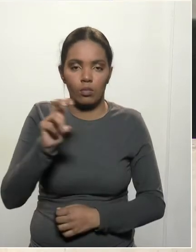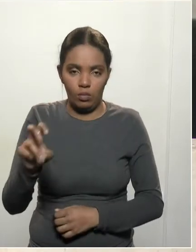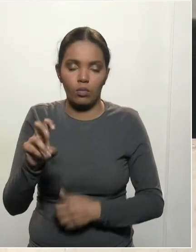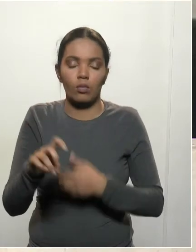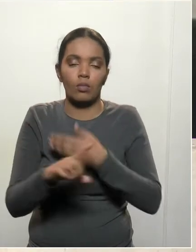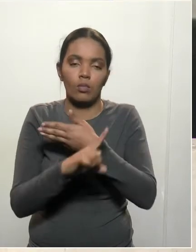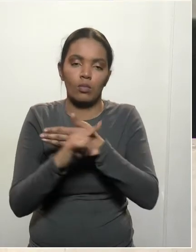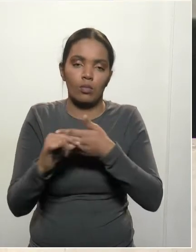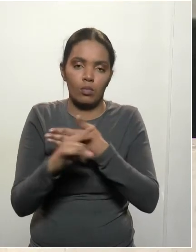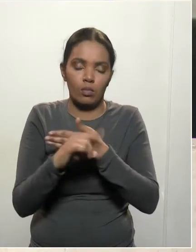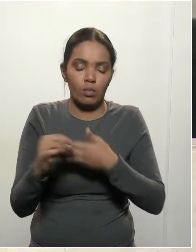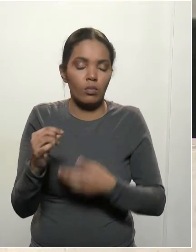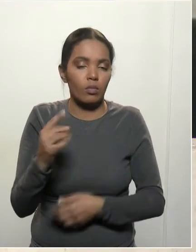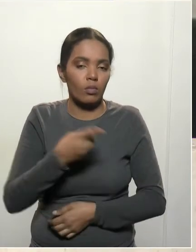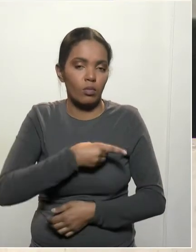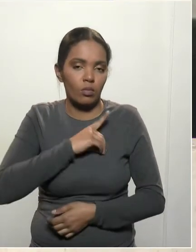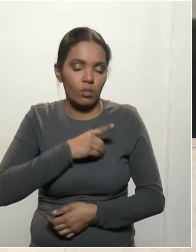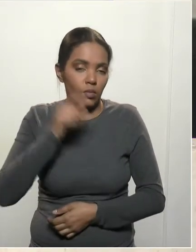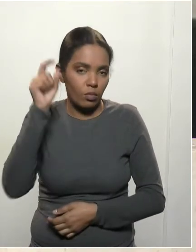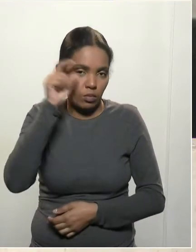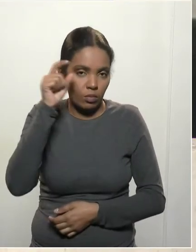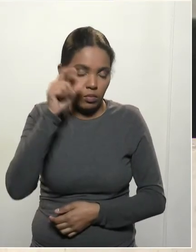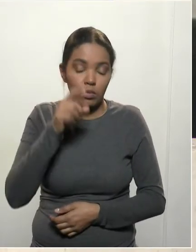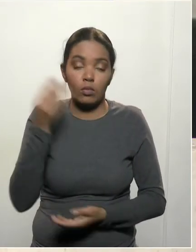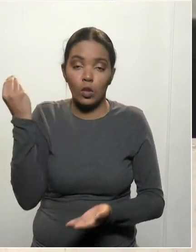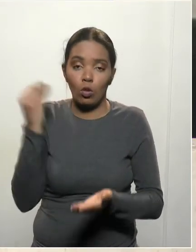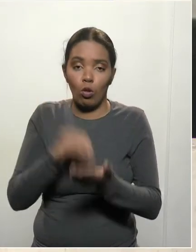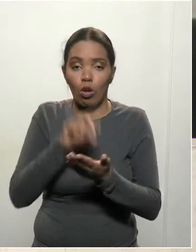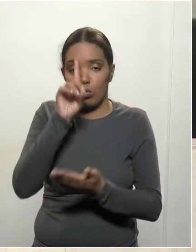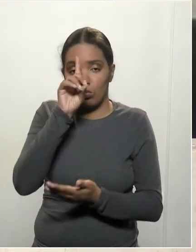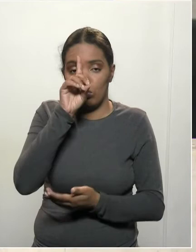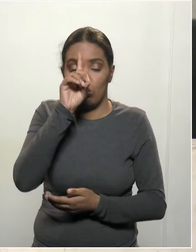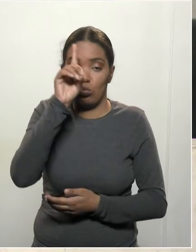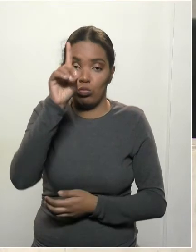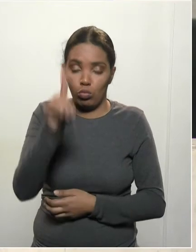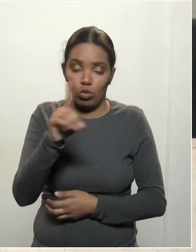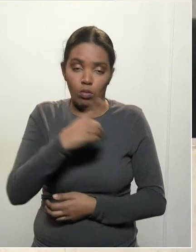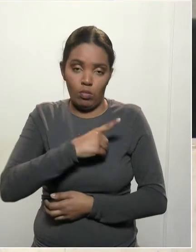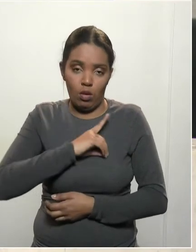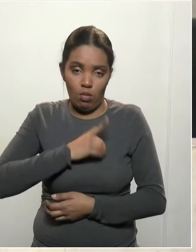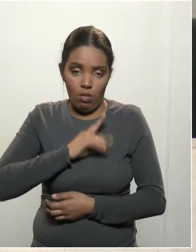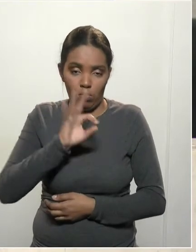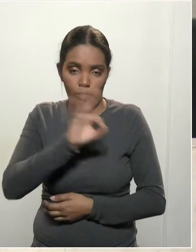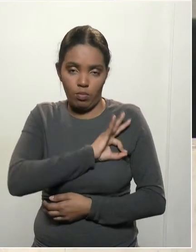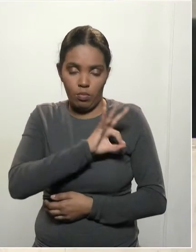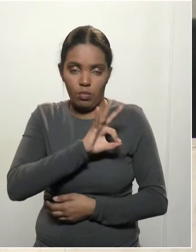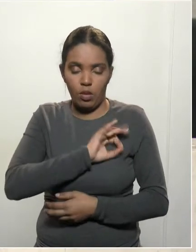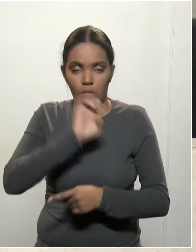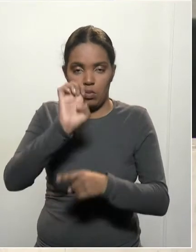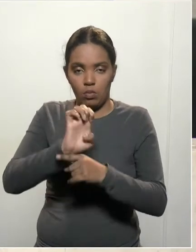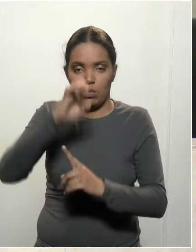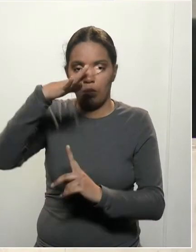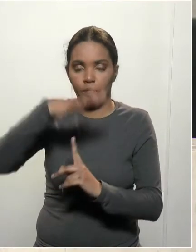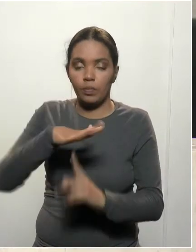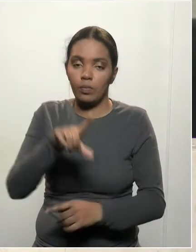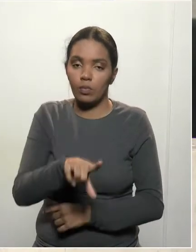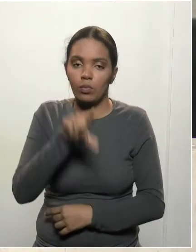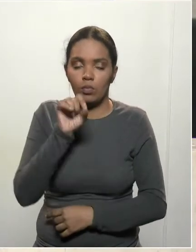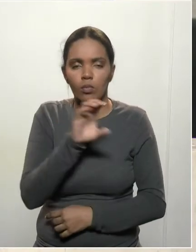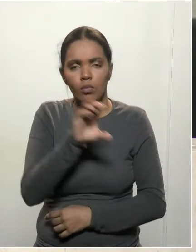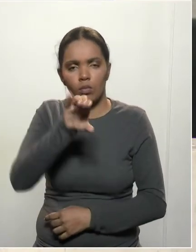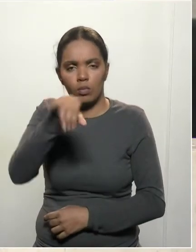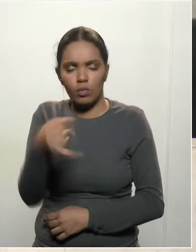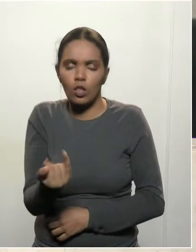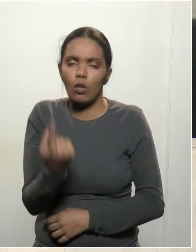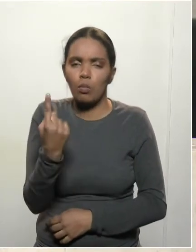autoria... Delegado Recalcati, institui o dia do delegado de polícia do Estado do Paraná. Solicito ao presidente da CCJ que